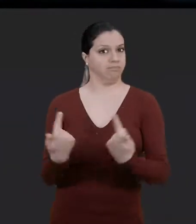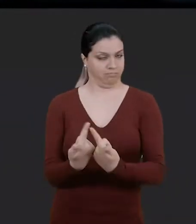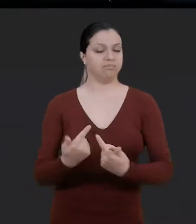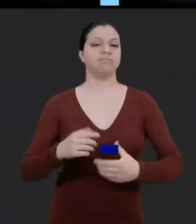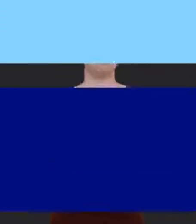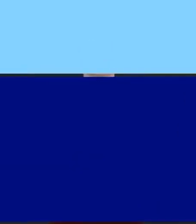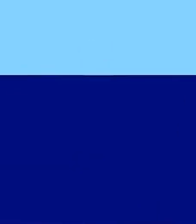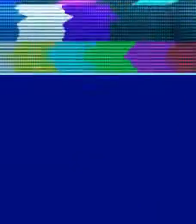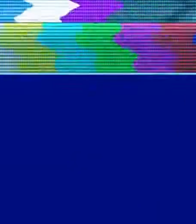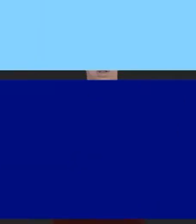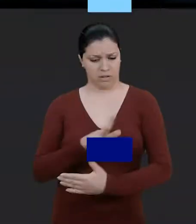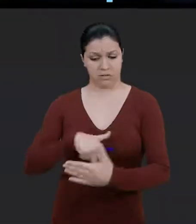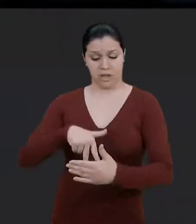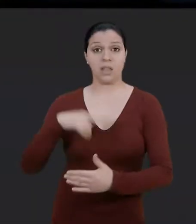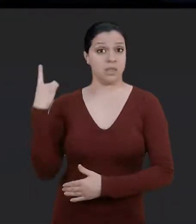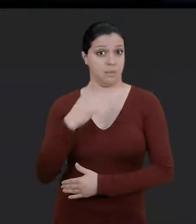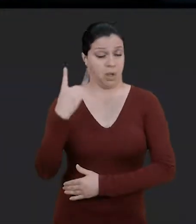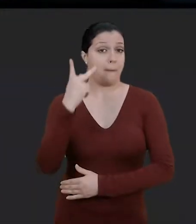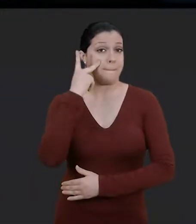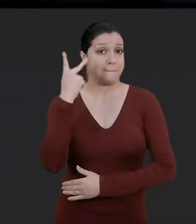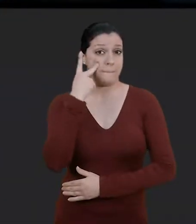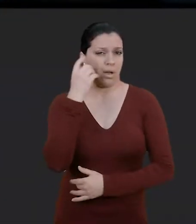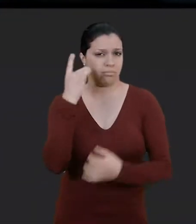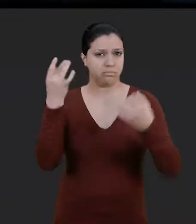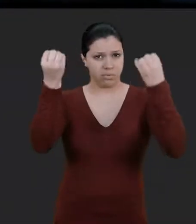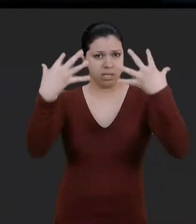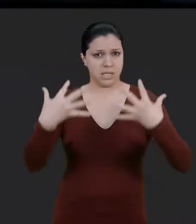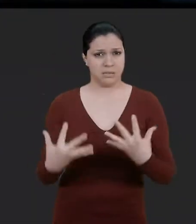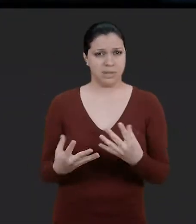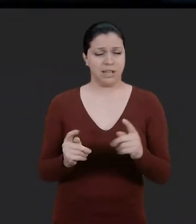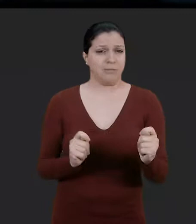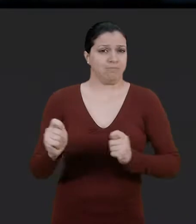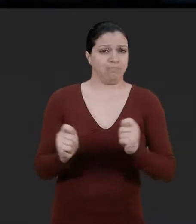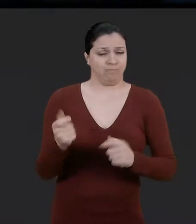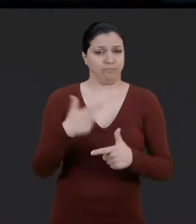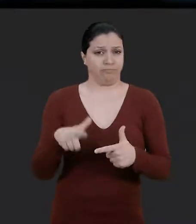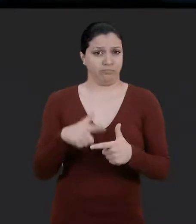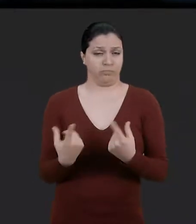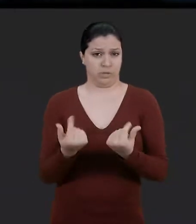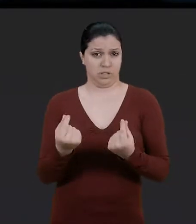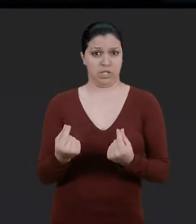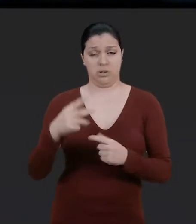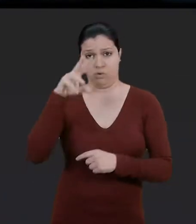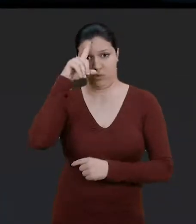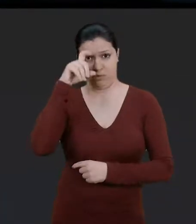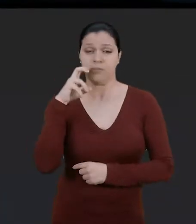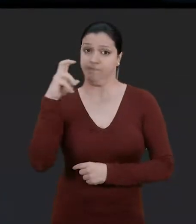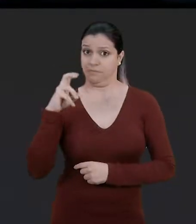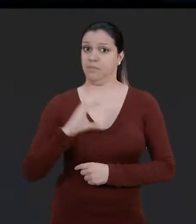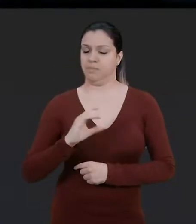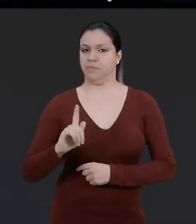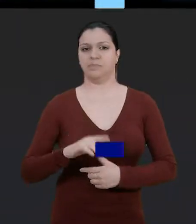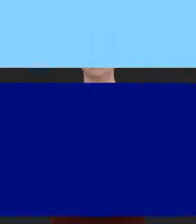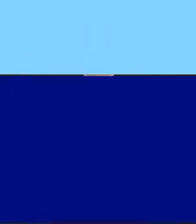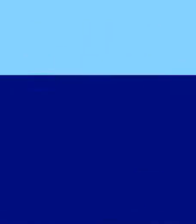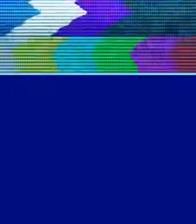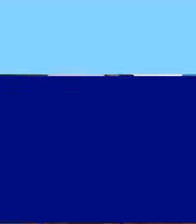Assembleia Legislativa. O deputado Pedro Kemp comenta a situação econômica da Santa Casa de Campo